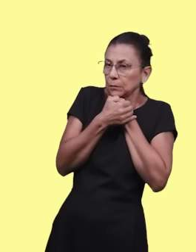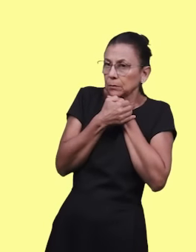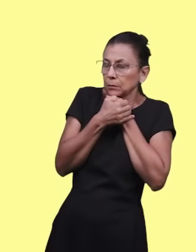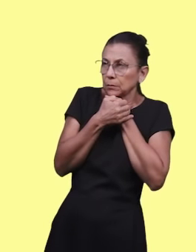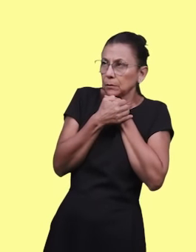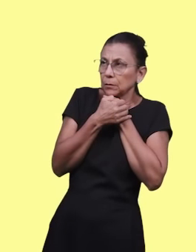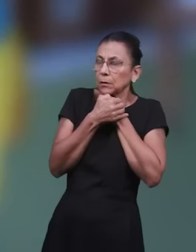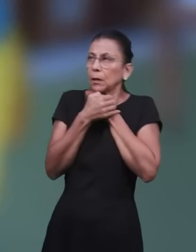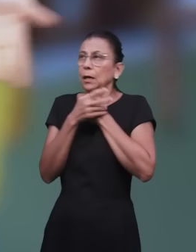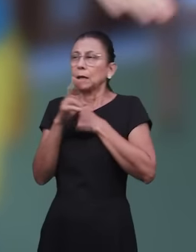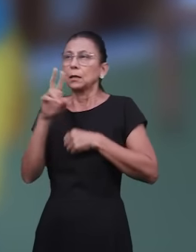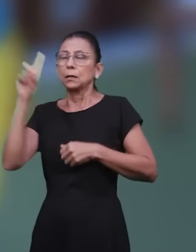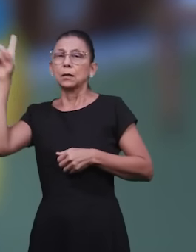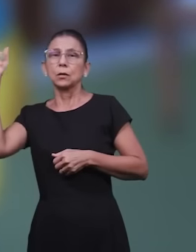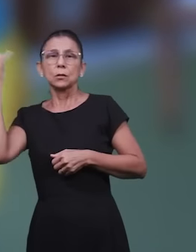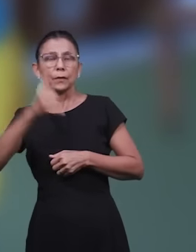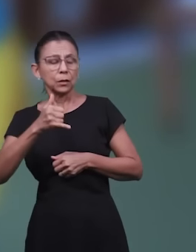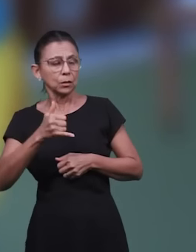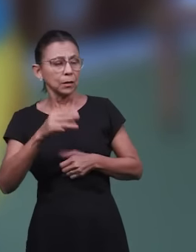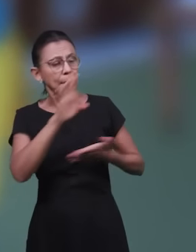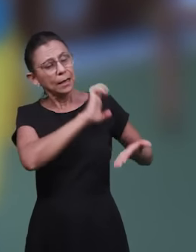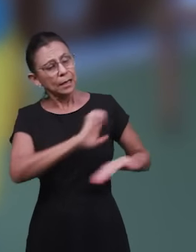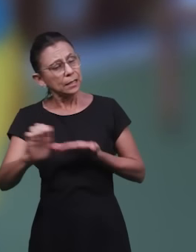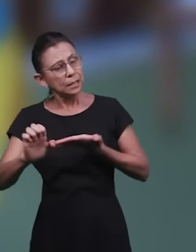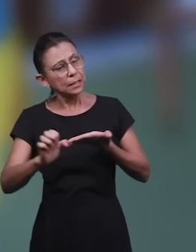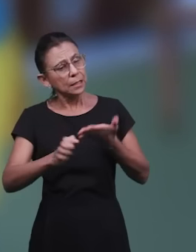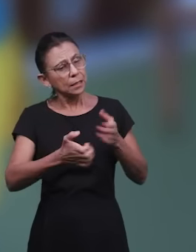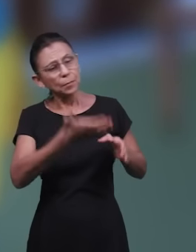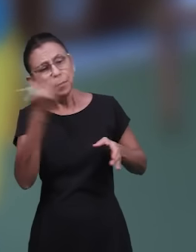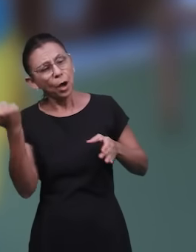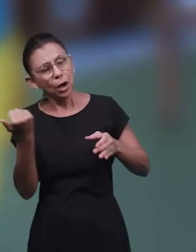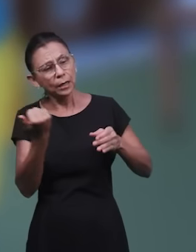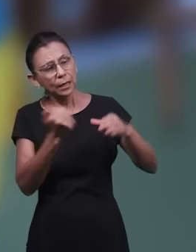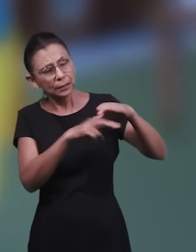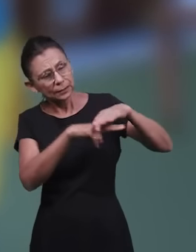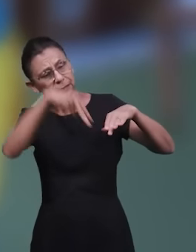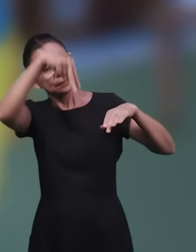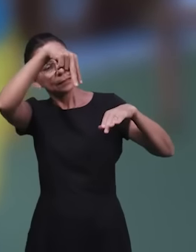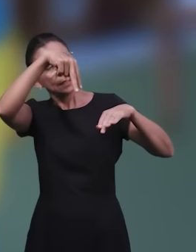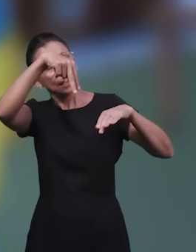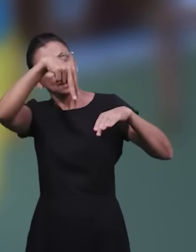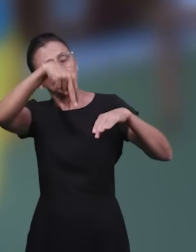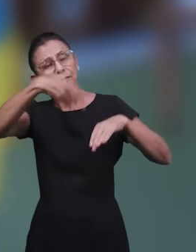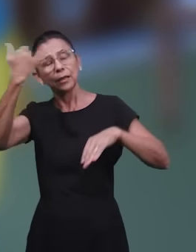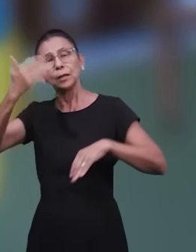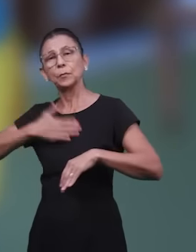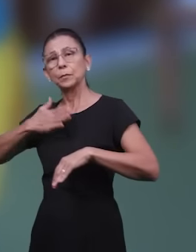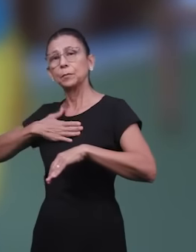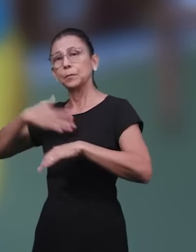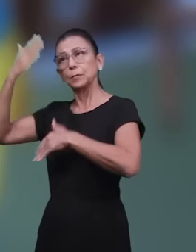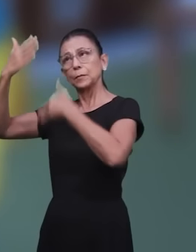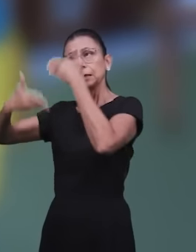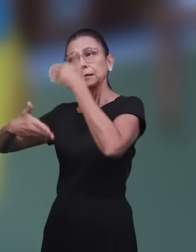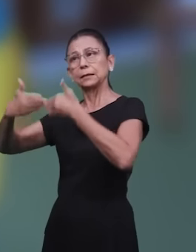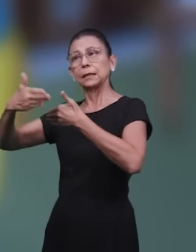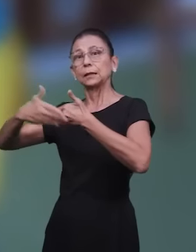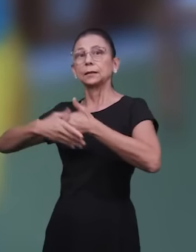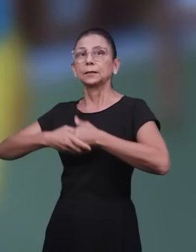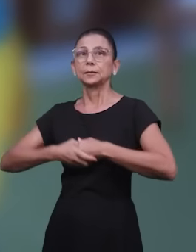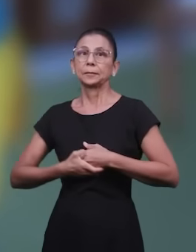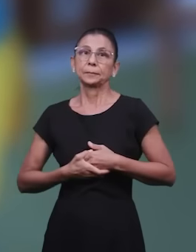disse para ele: Elias, sai dessa caverna, põe-te diante do monte, perante a face